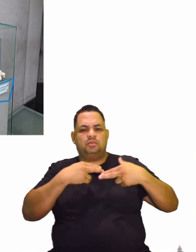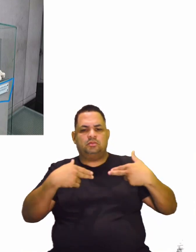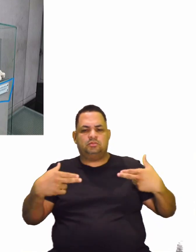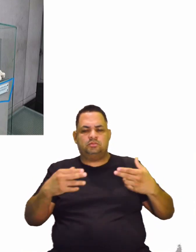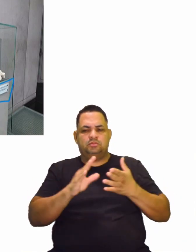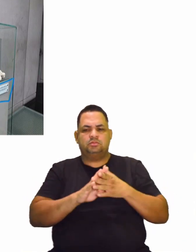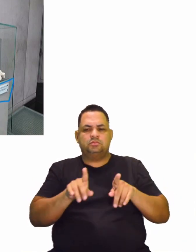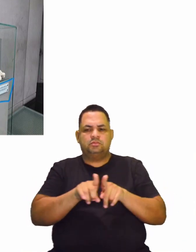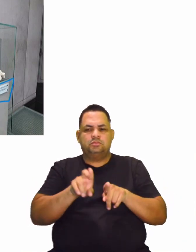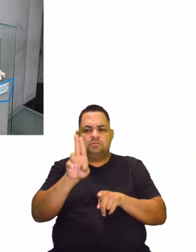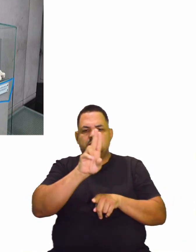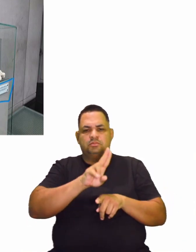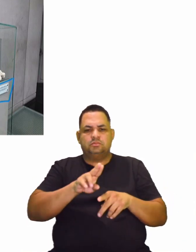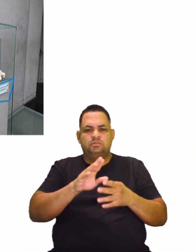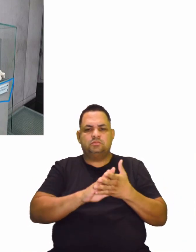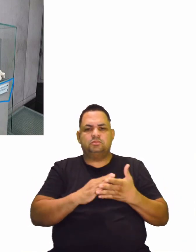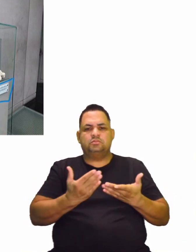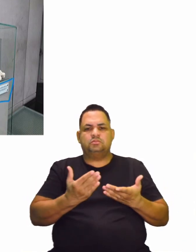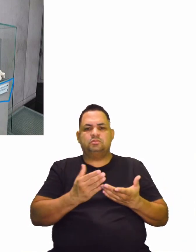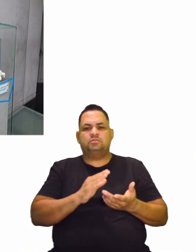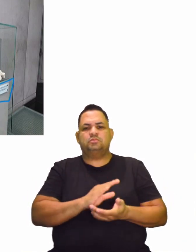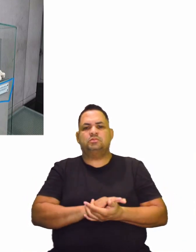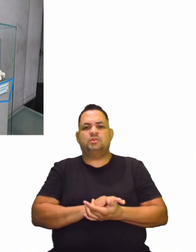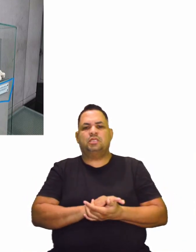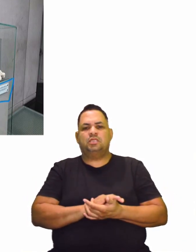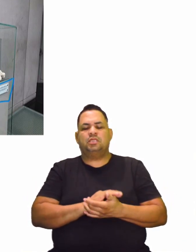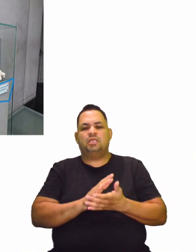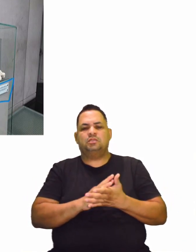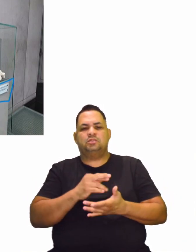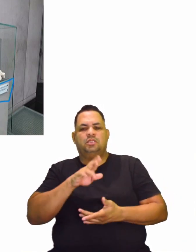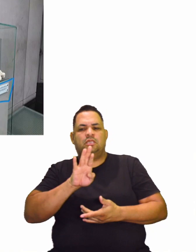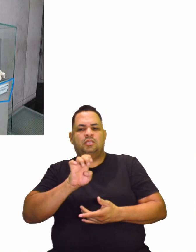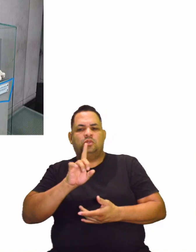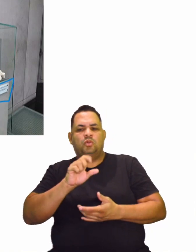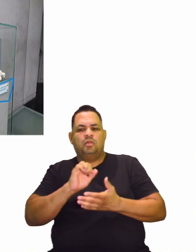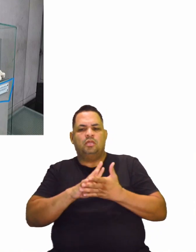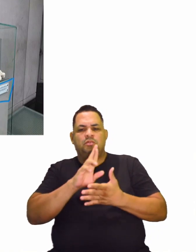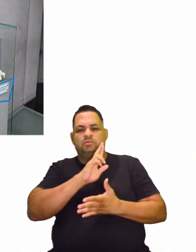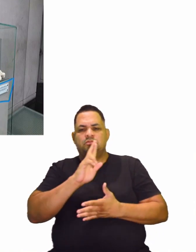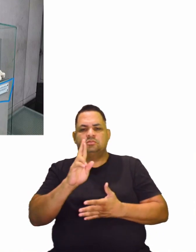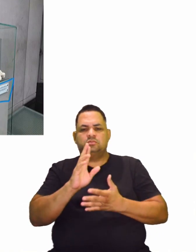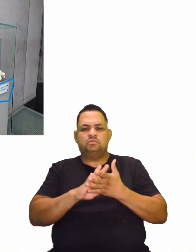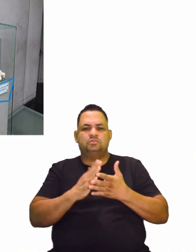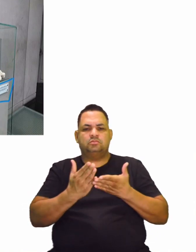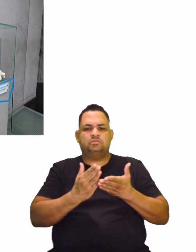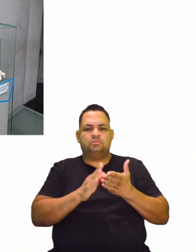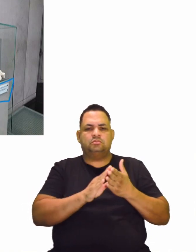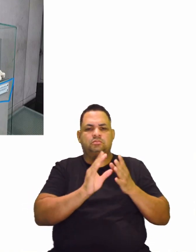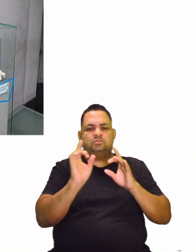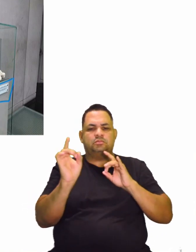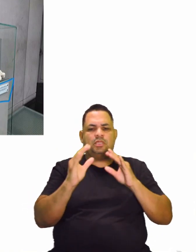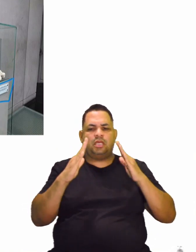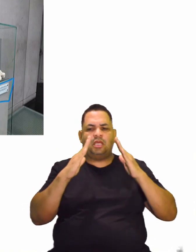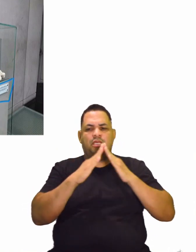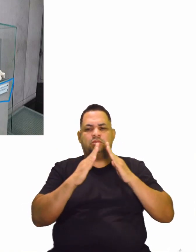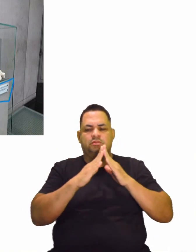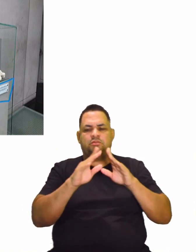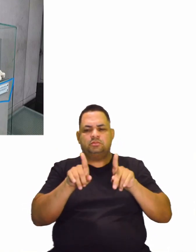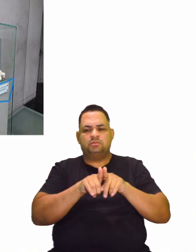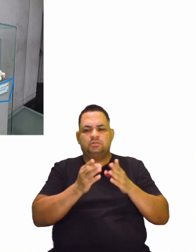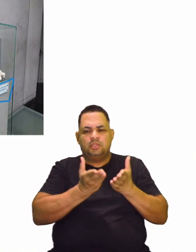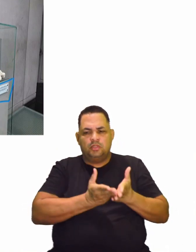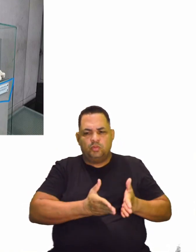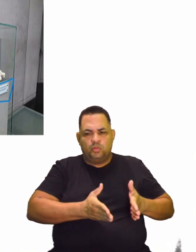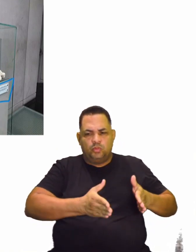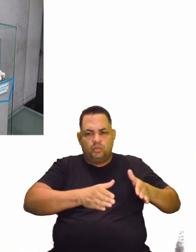utilizados em rituais religiosos. Eram também objetos de decoração, de templos e casas. Esses vasos variam